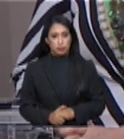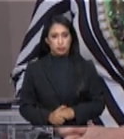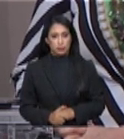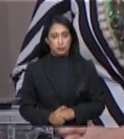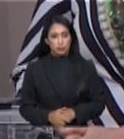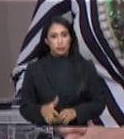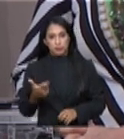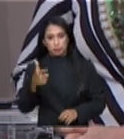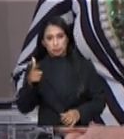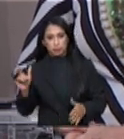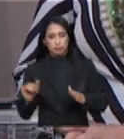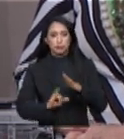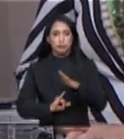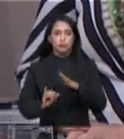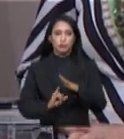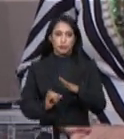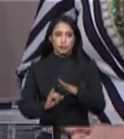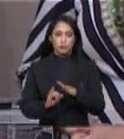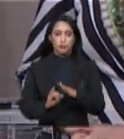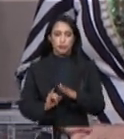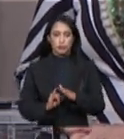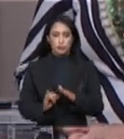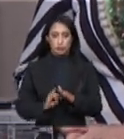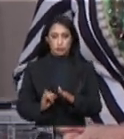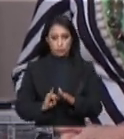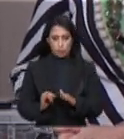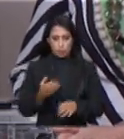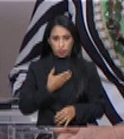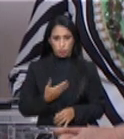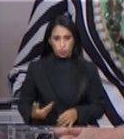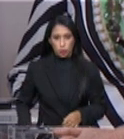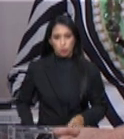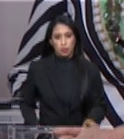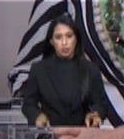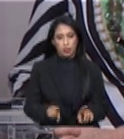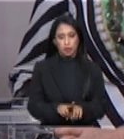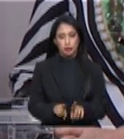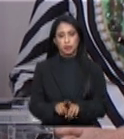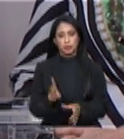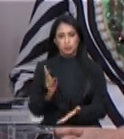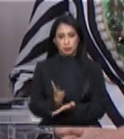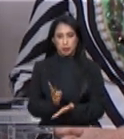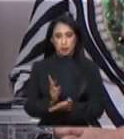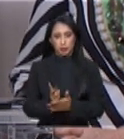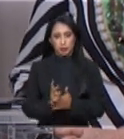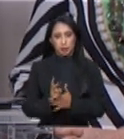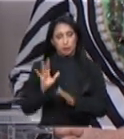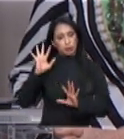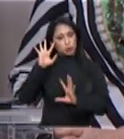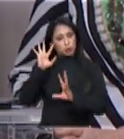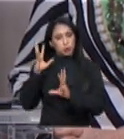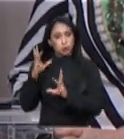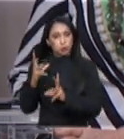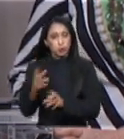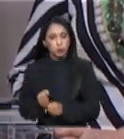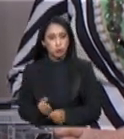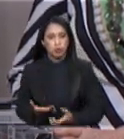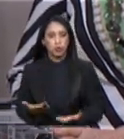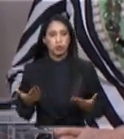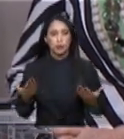para outras instituições públicas, no sentido de preservar sua história. Demais